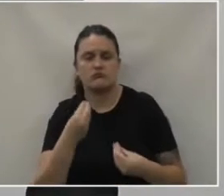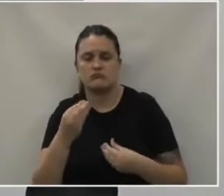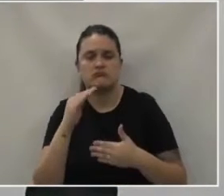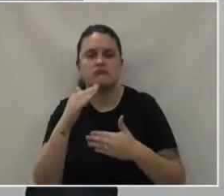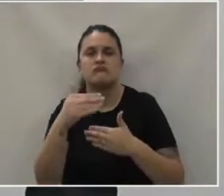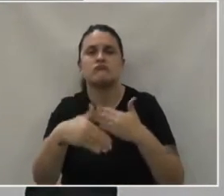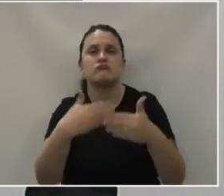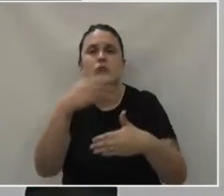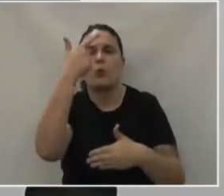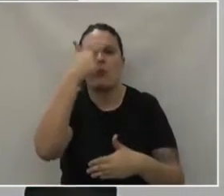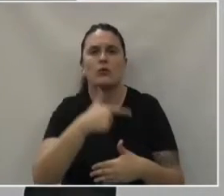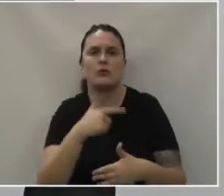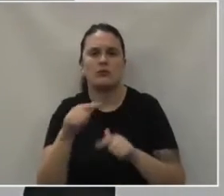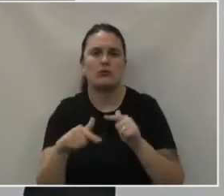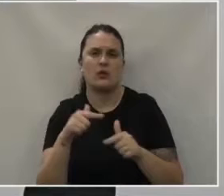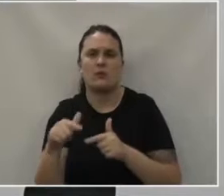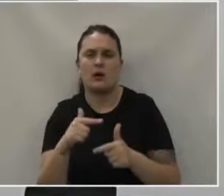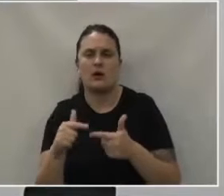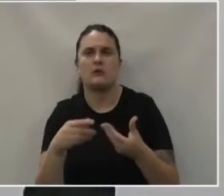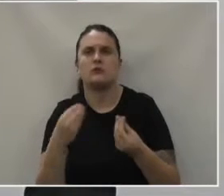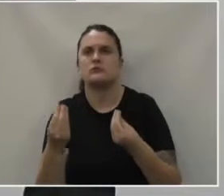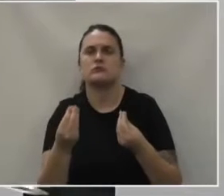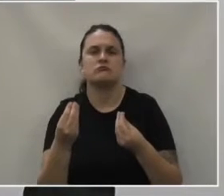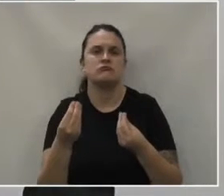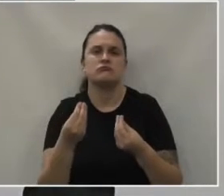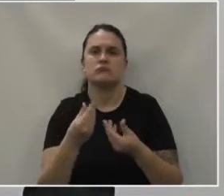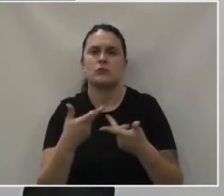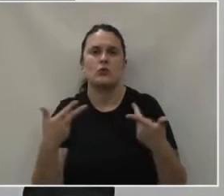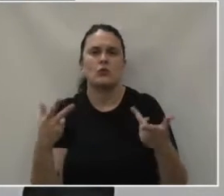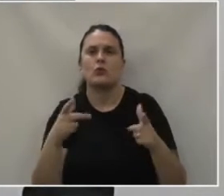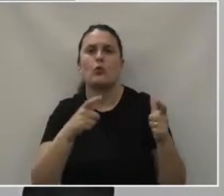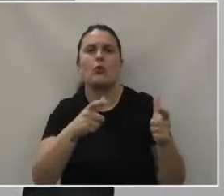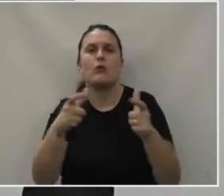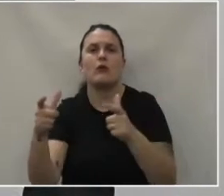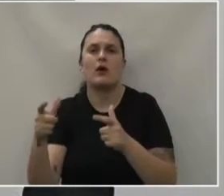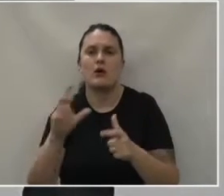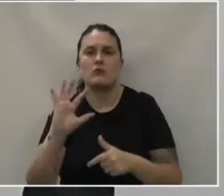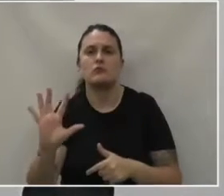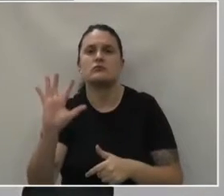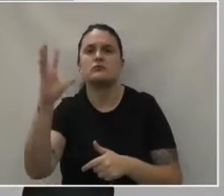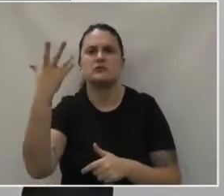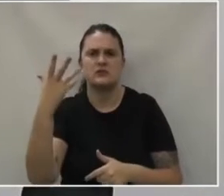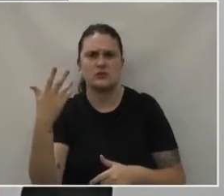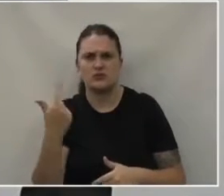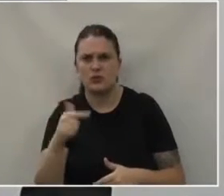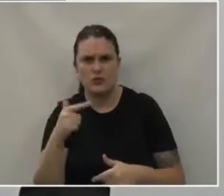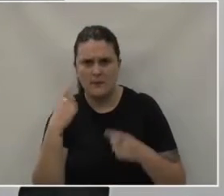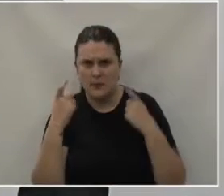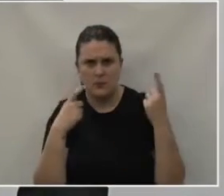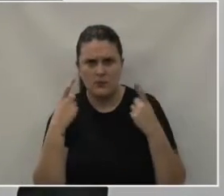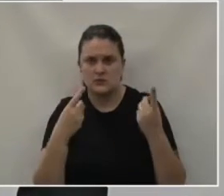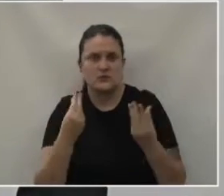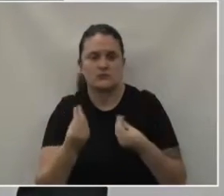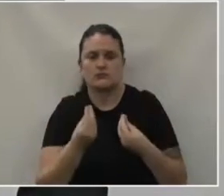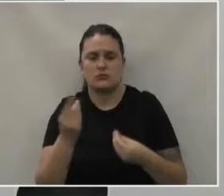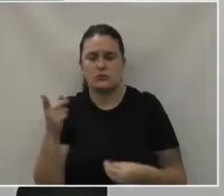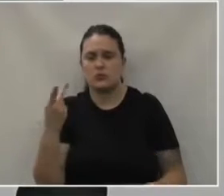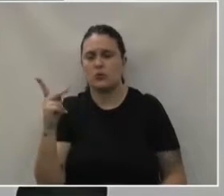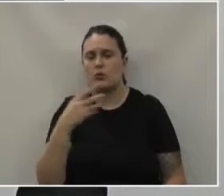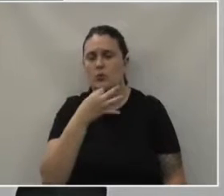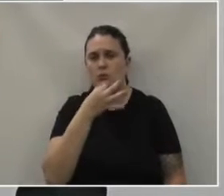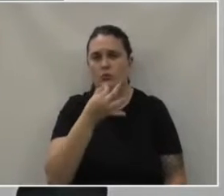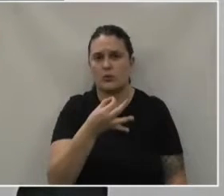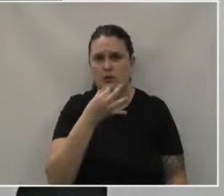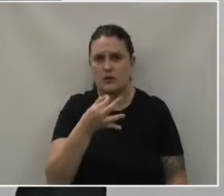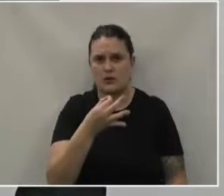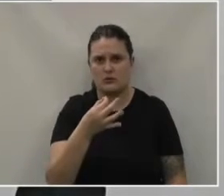ou agiu em determinados locais que houve a privatização, se não existe essa preocupação, tanto com